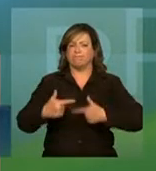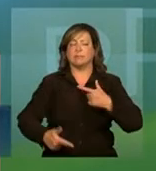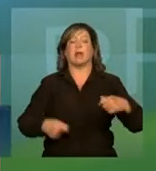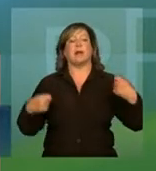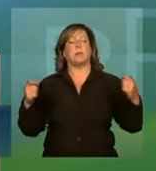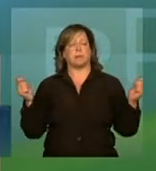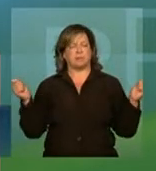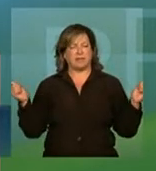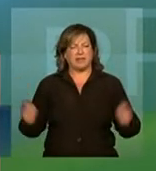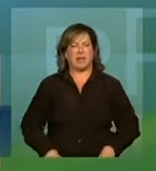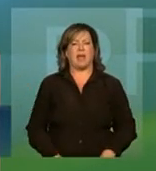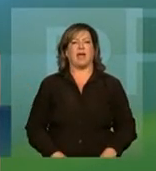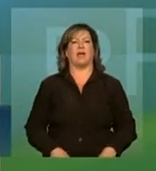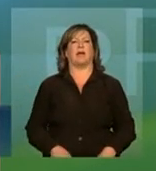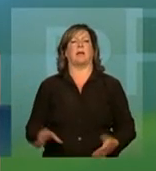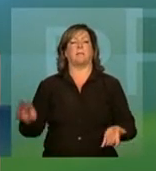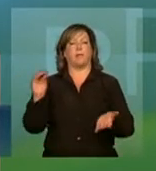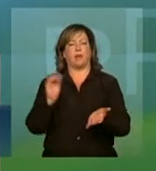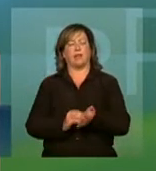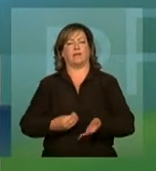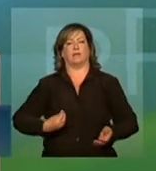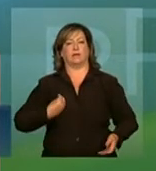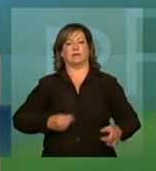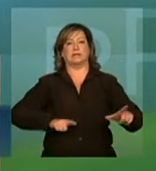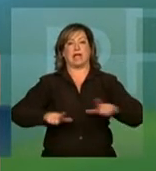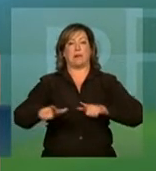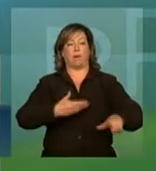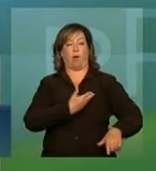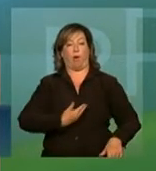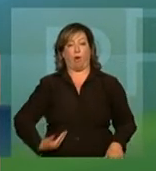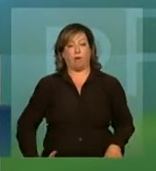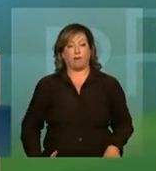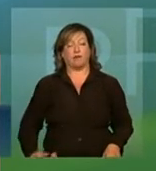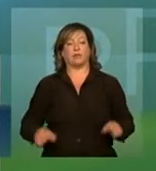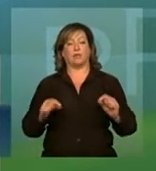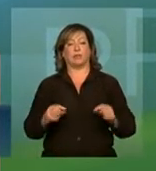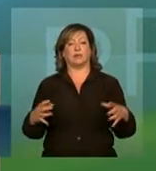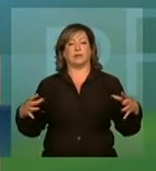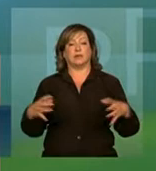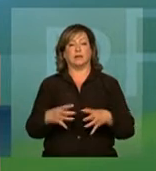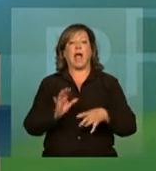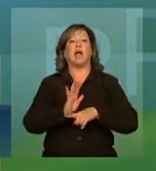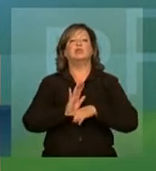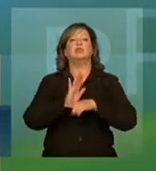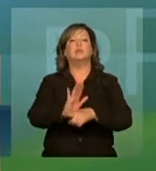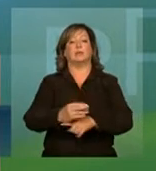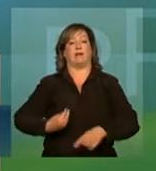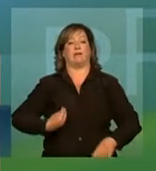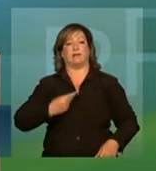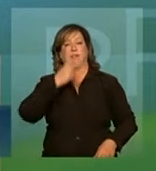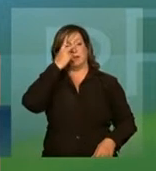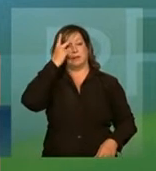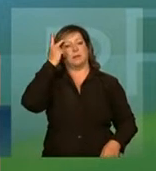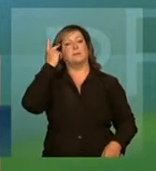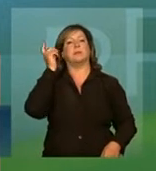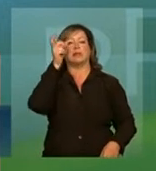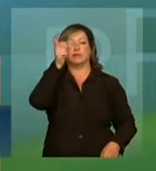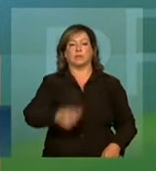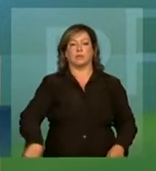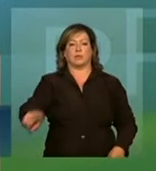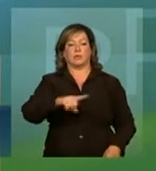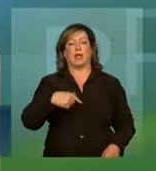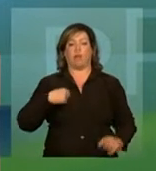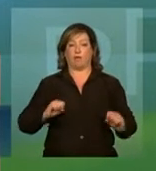em funcionamento as ações de governo que interferem positivamente na vida das pessoas. Reforcei minha